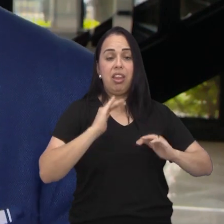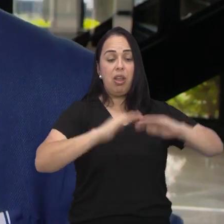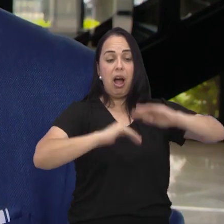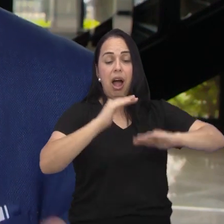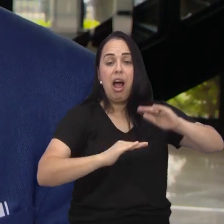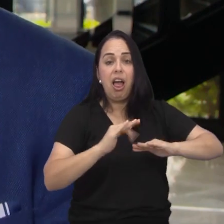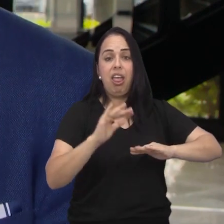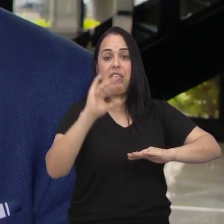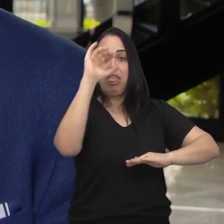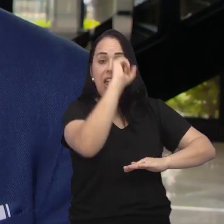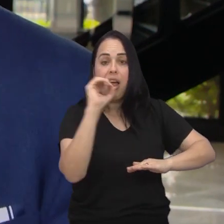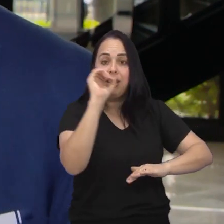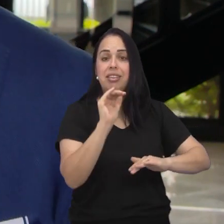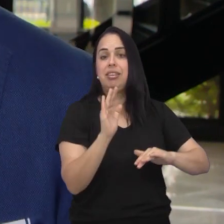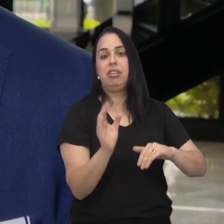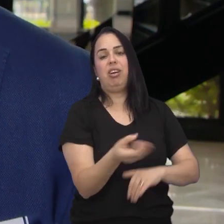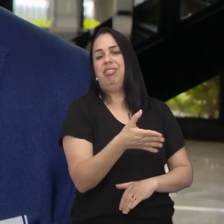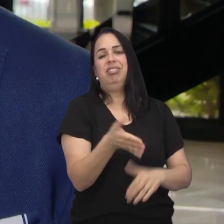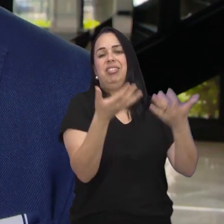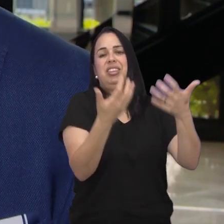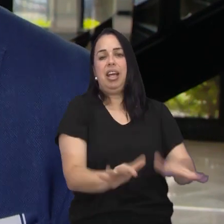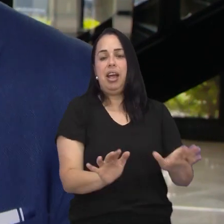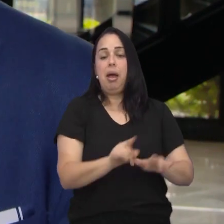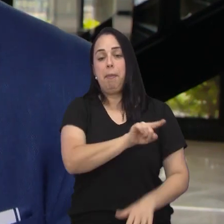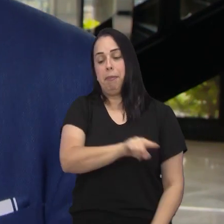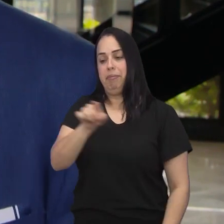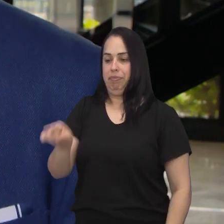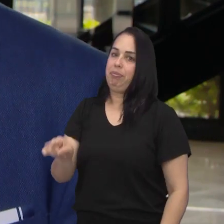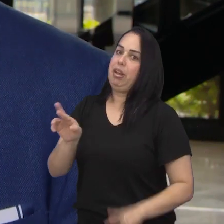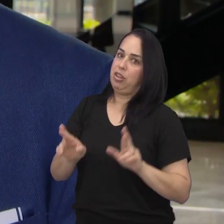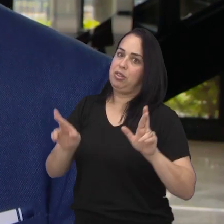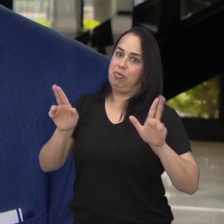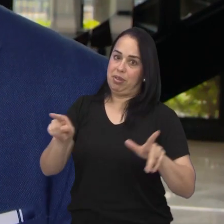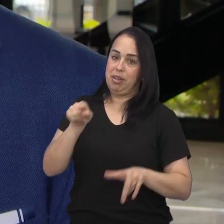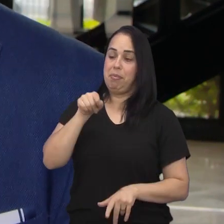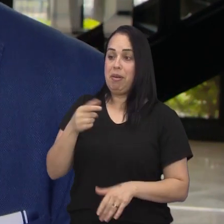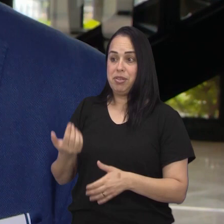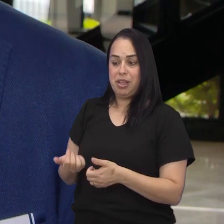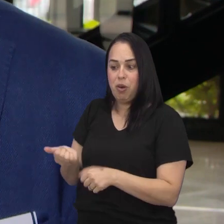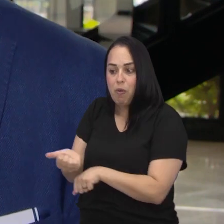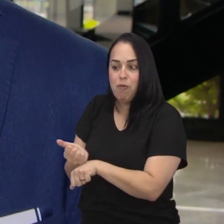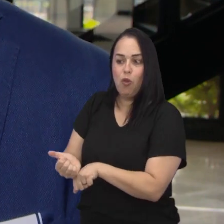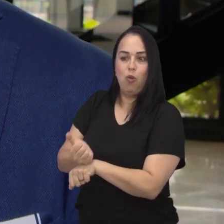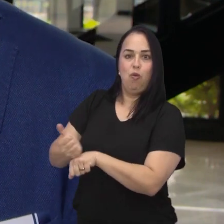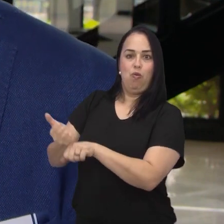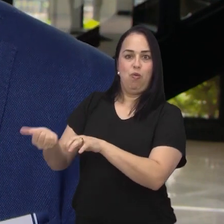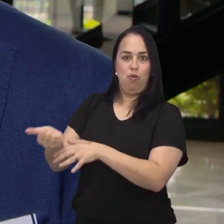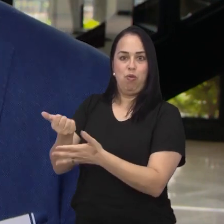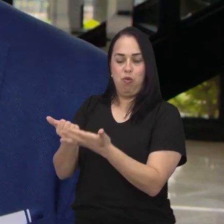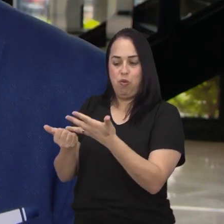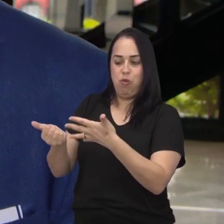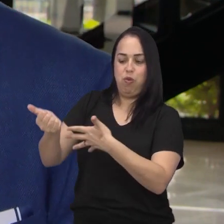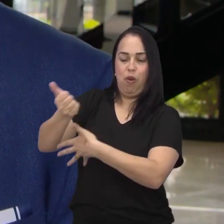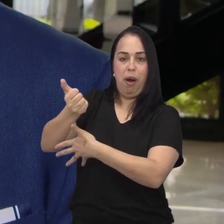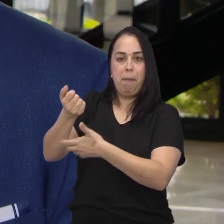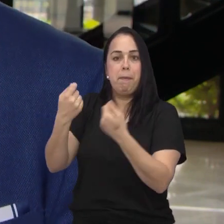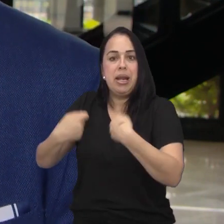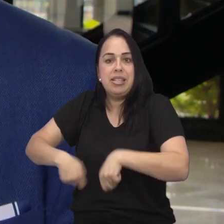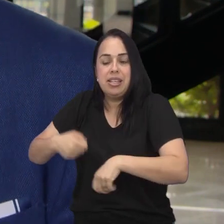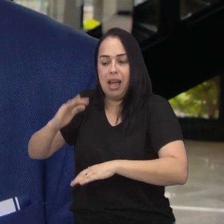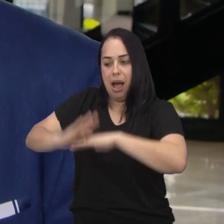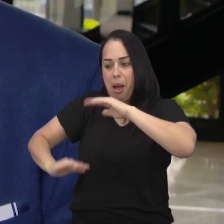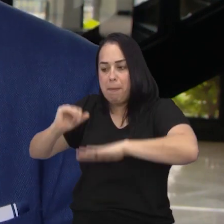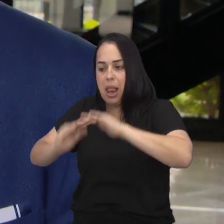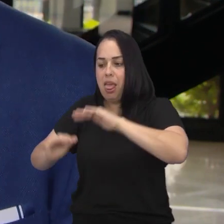desenvolver habilidades que vão ajudar no exercício daquela função. Na empresa privada é diferente. Para você ter o crescimento profissional, é fundamental que